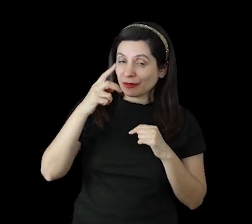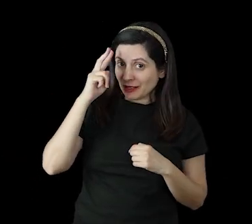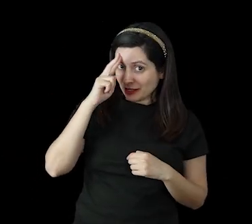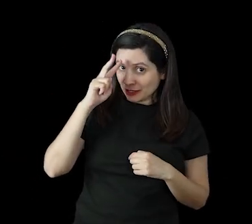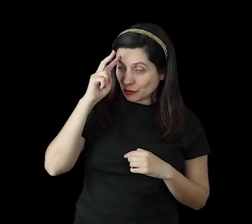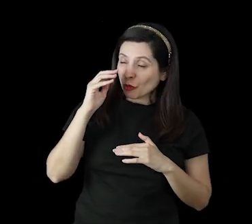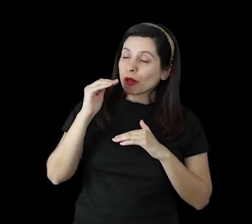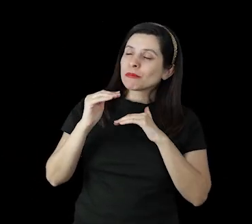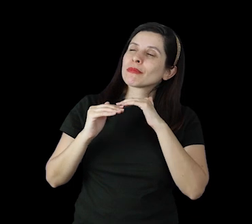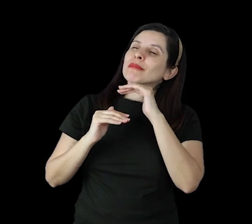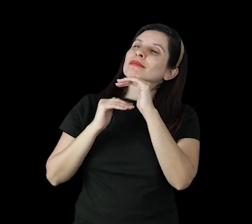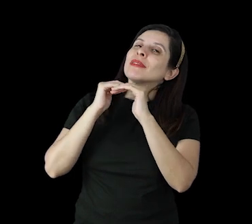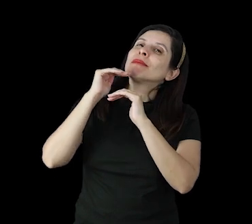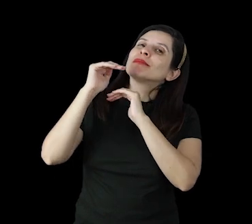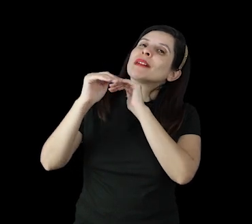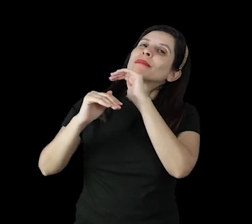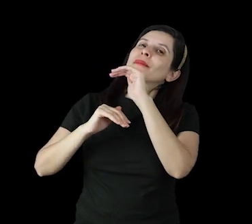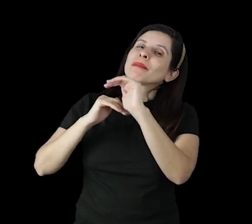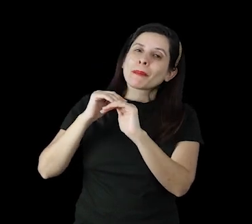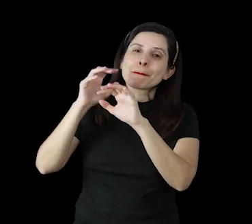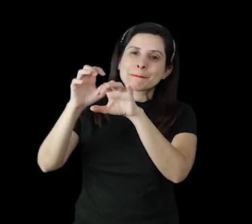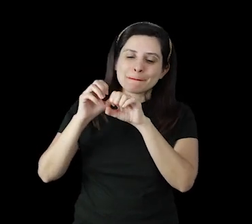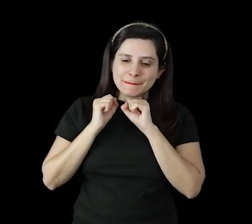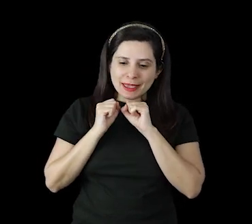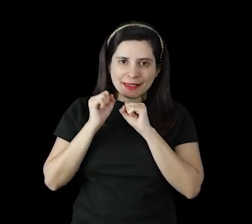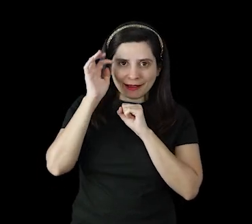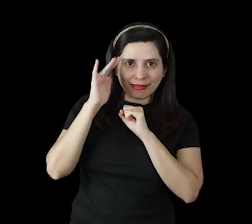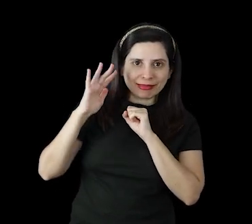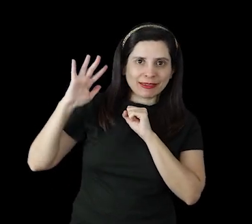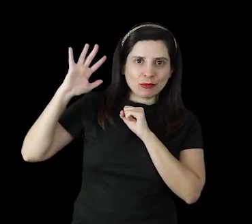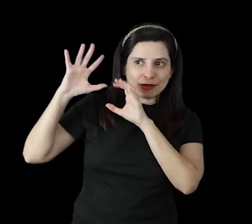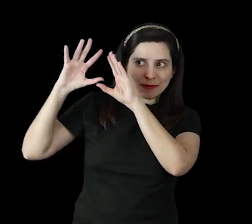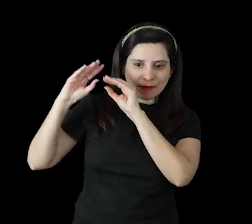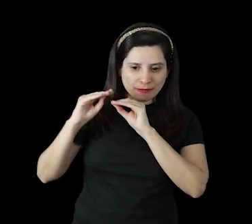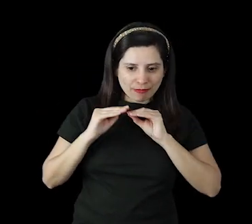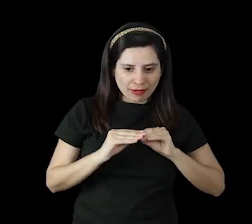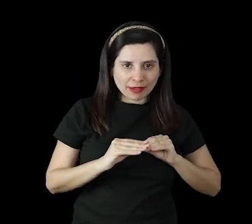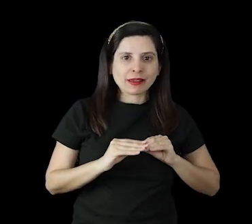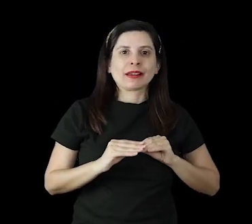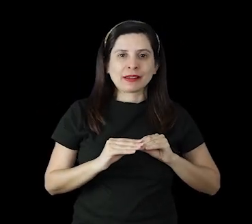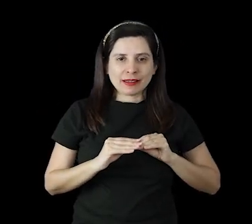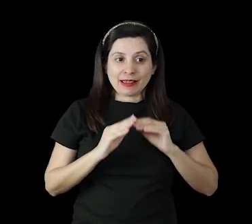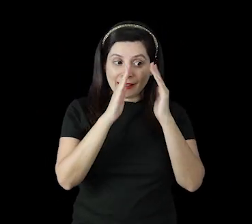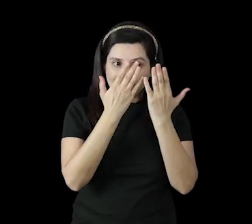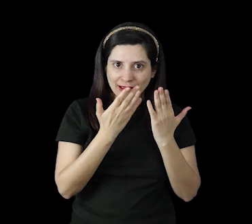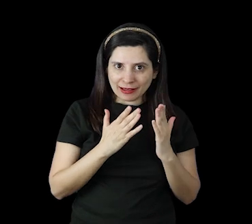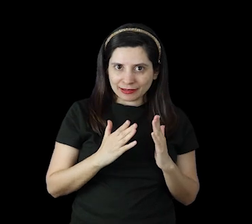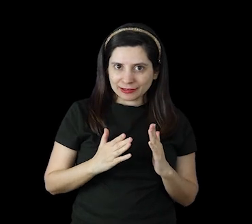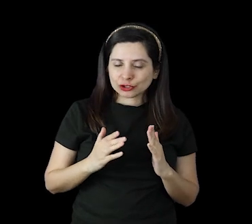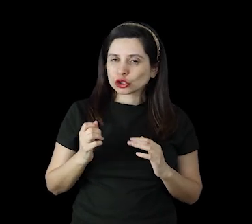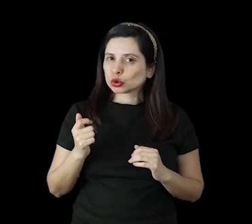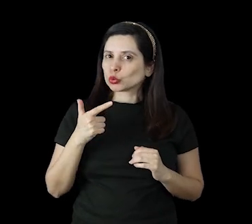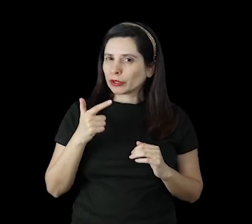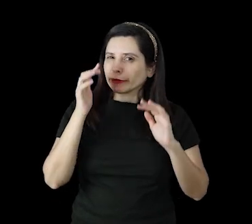está desenvolvida, você pega, por exemplo, essas teorias, que eu acho que é mais ferramenta analítica do que teoria, e fala: